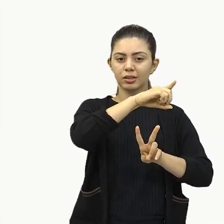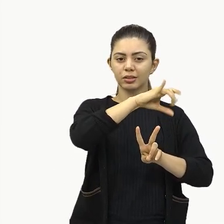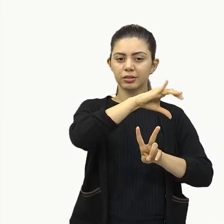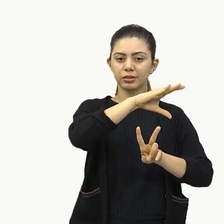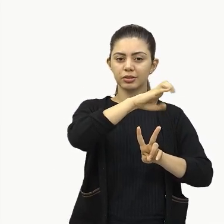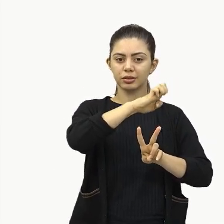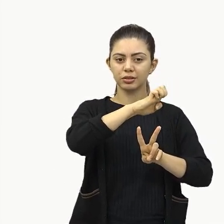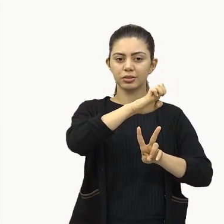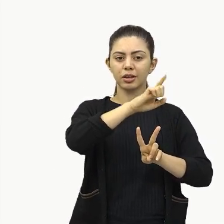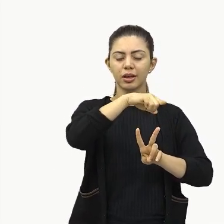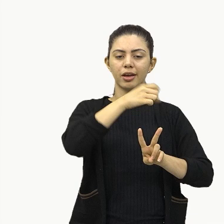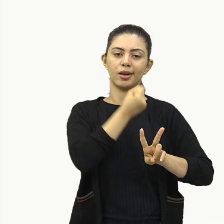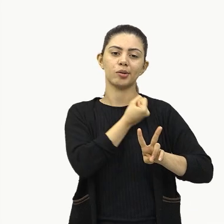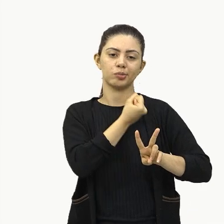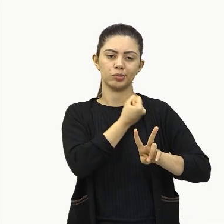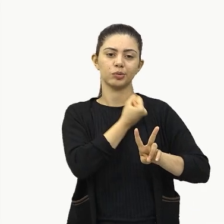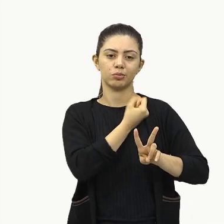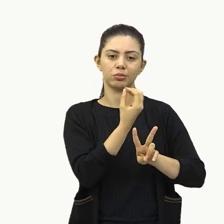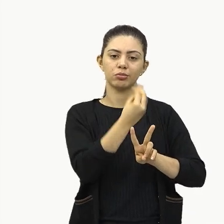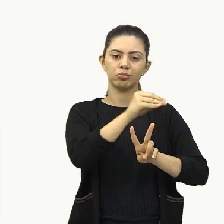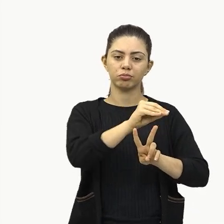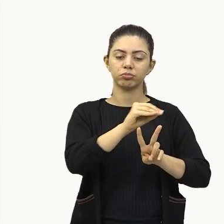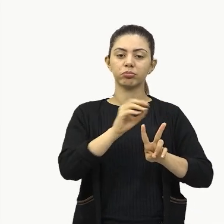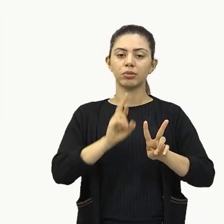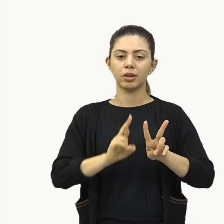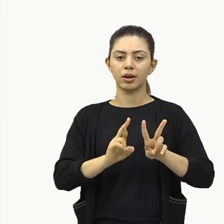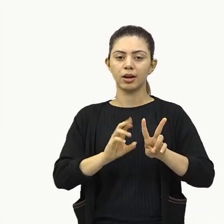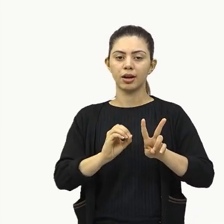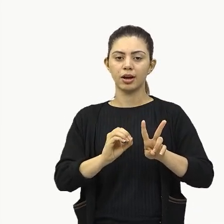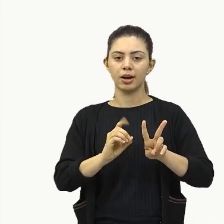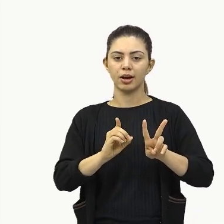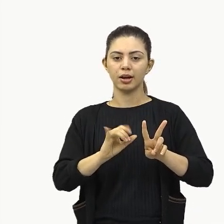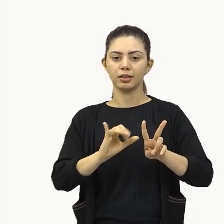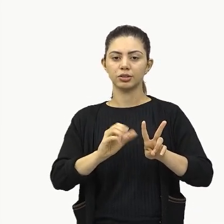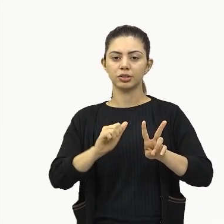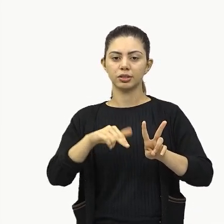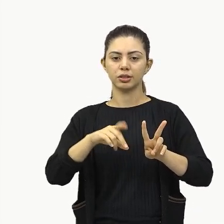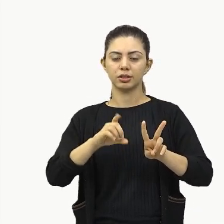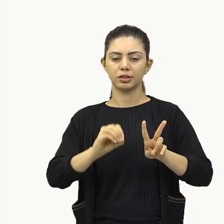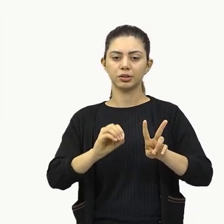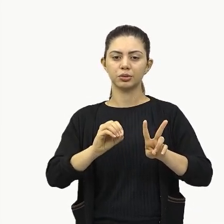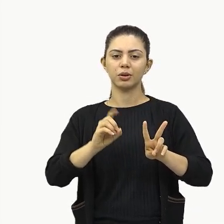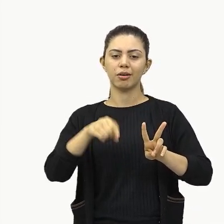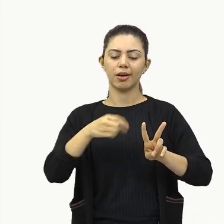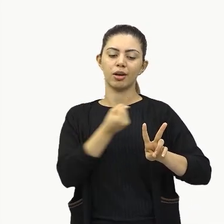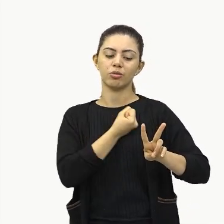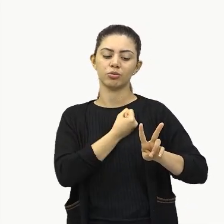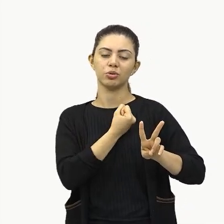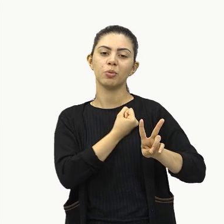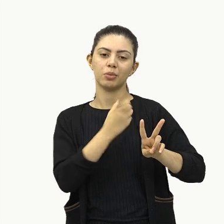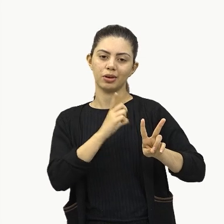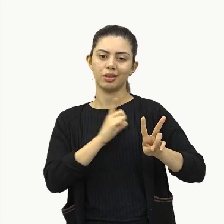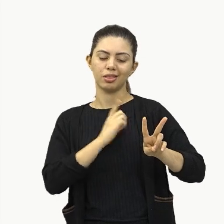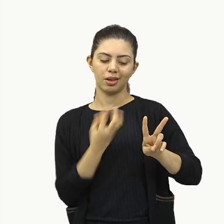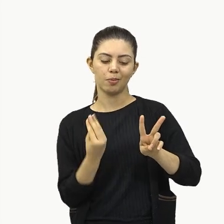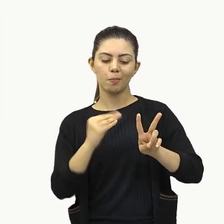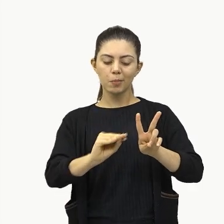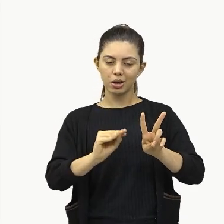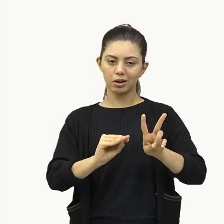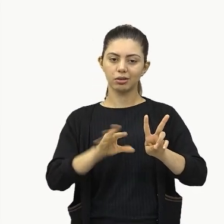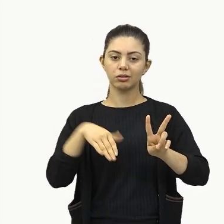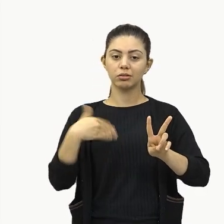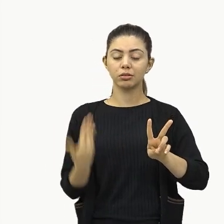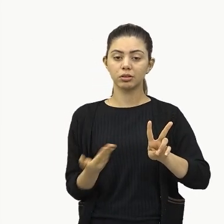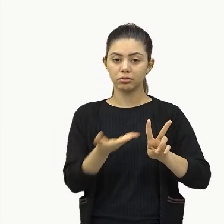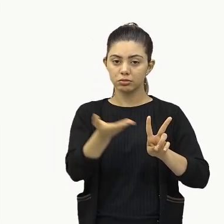Índice. O radicando é o número que vem dentro da raiz. Não esqueça isso. Então, eu só posso